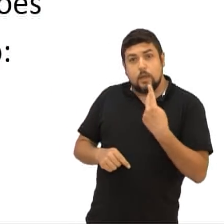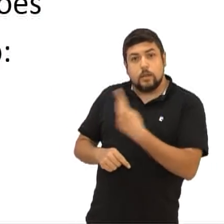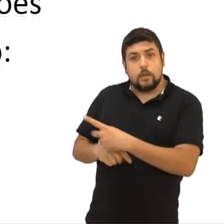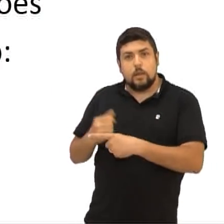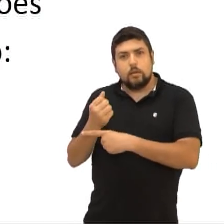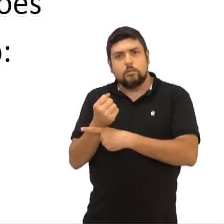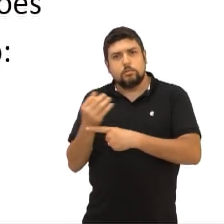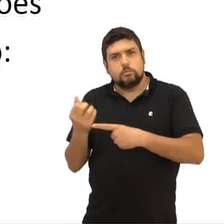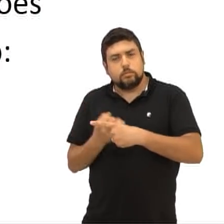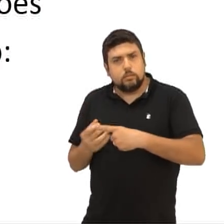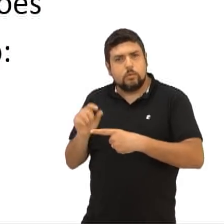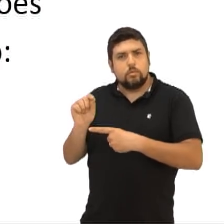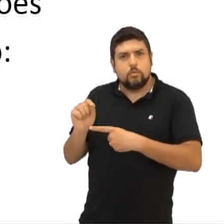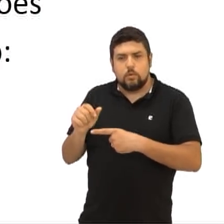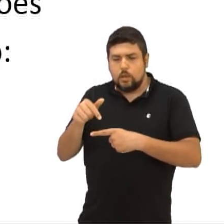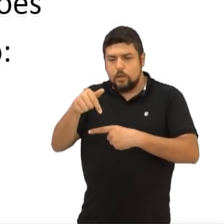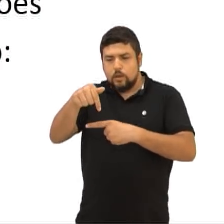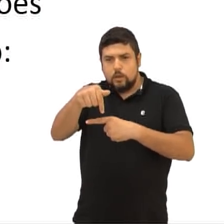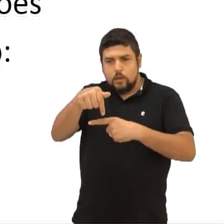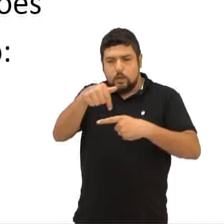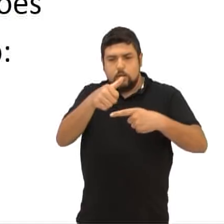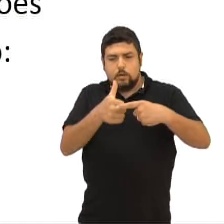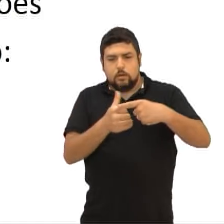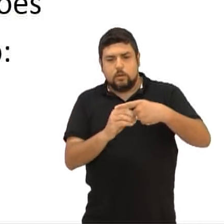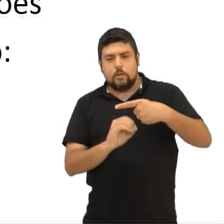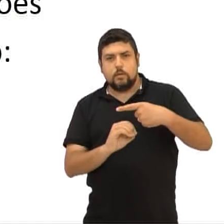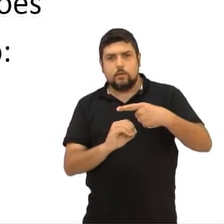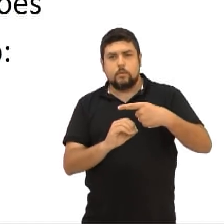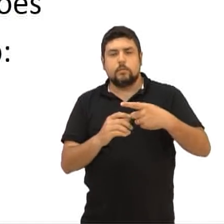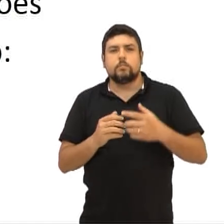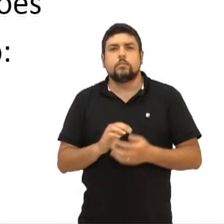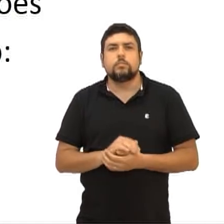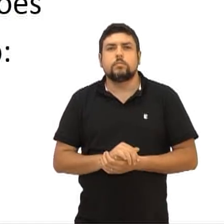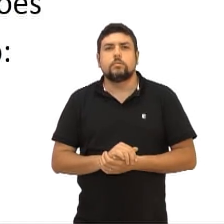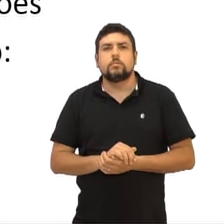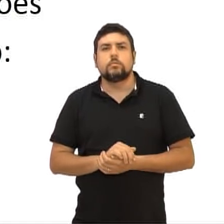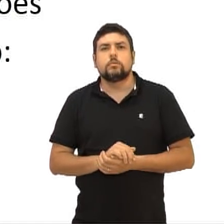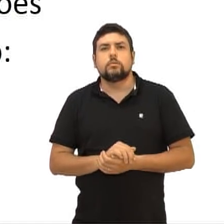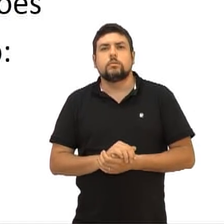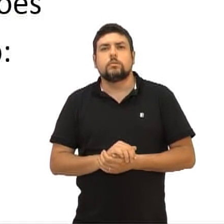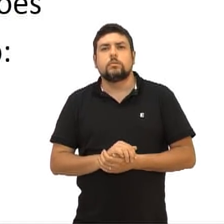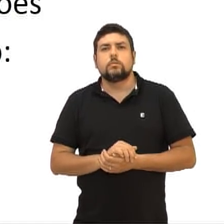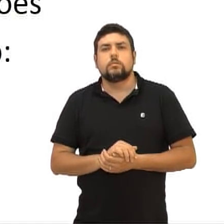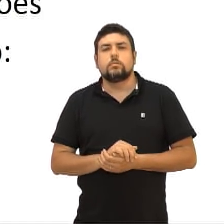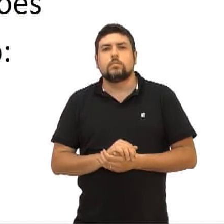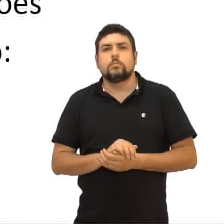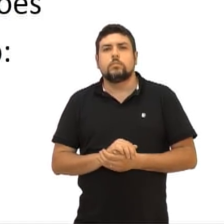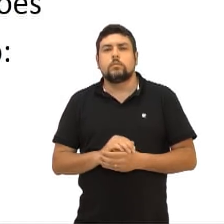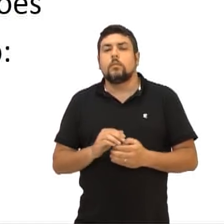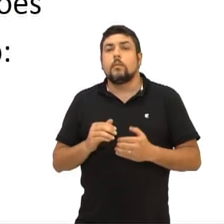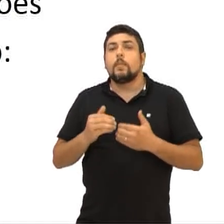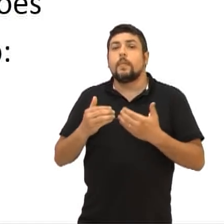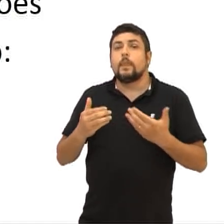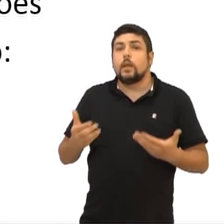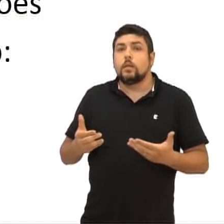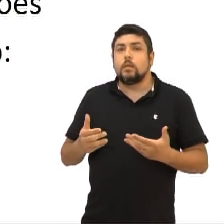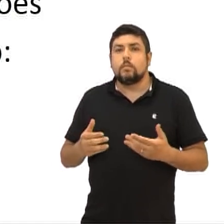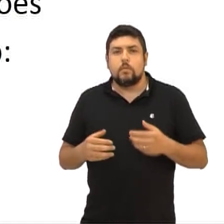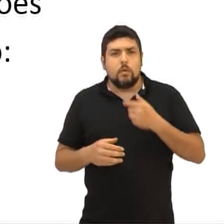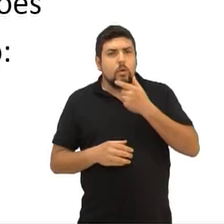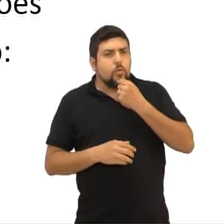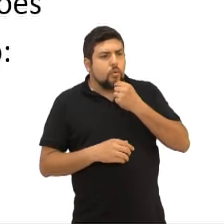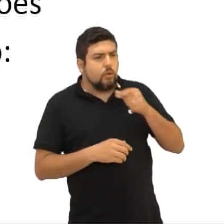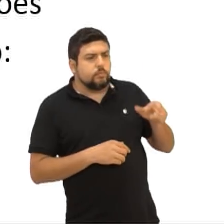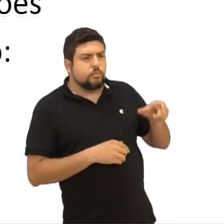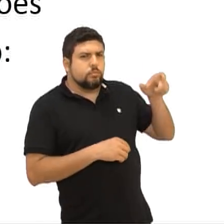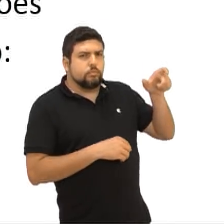total de questões é de 7 sobre 10. Quem obteve o melhor aproveitamento foi o Marcos